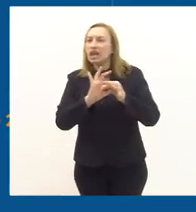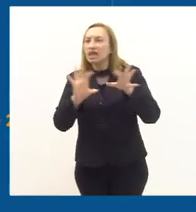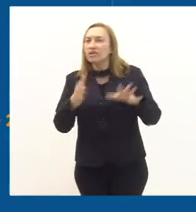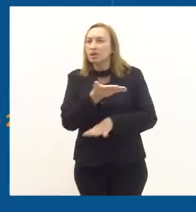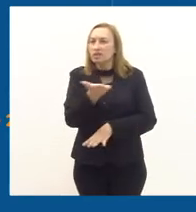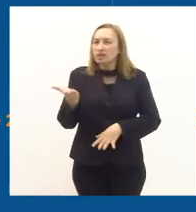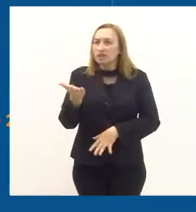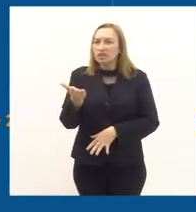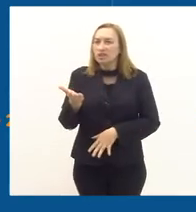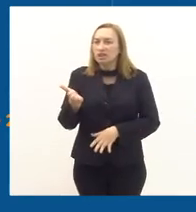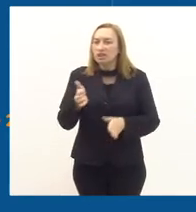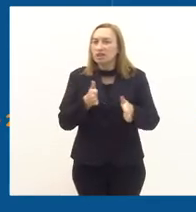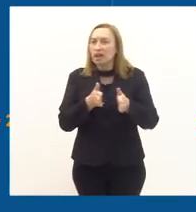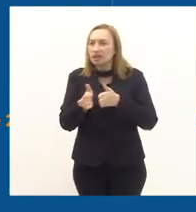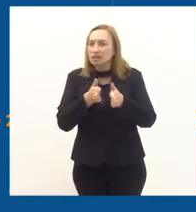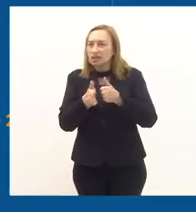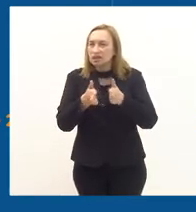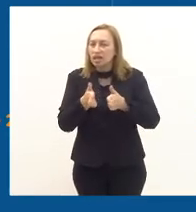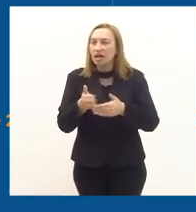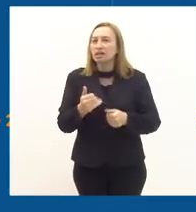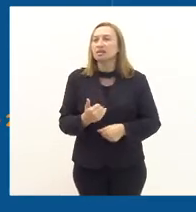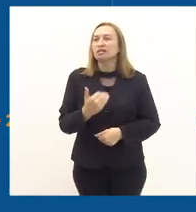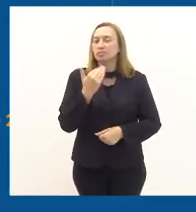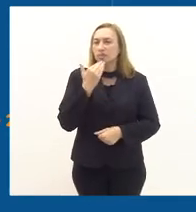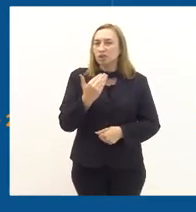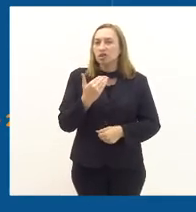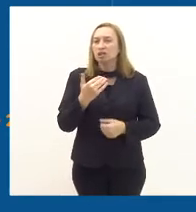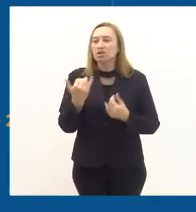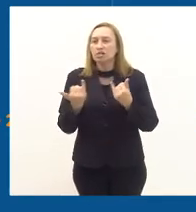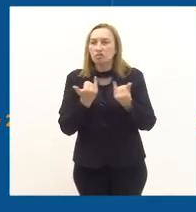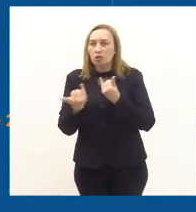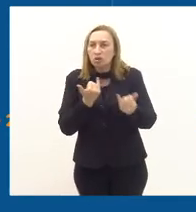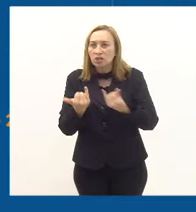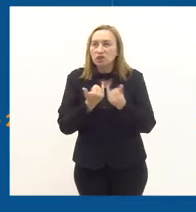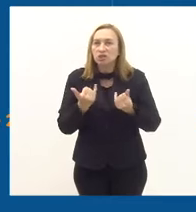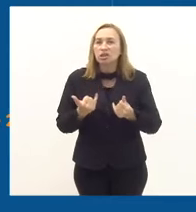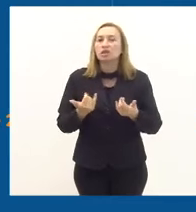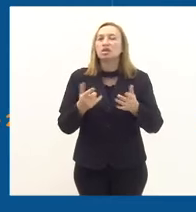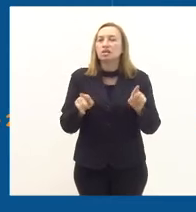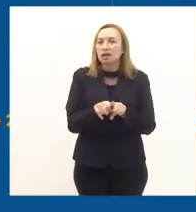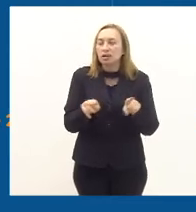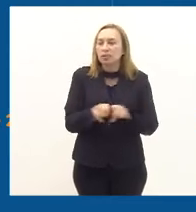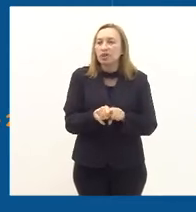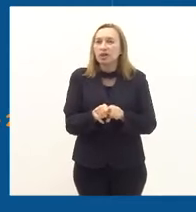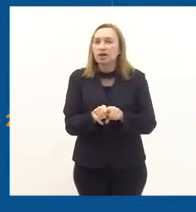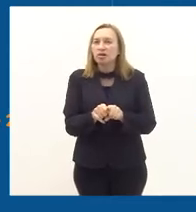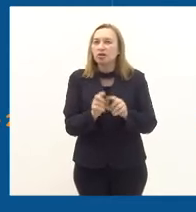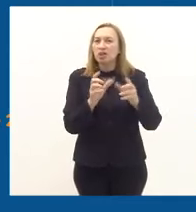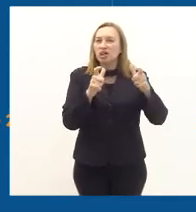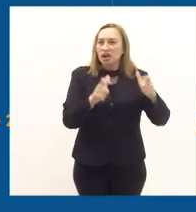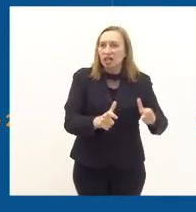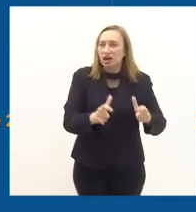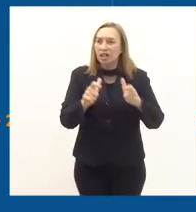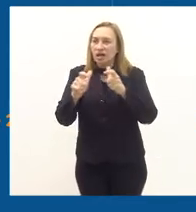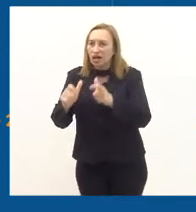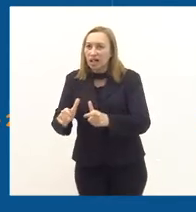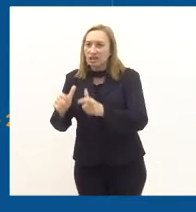vocês, assim que vocês acessarem e solicitar esses dados. Ali tem um recorte também por centro, tá? Por